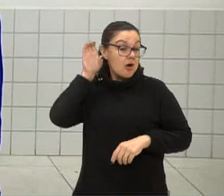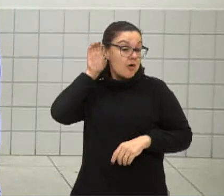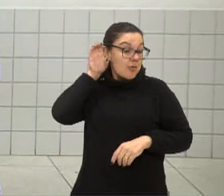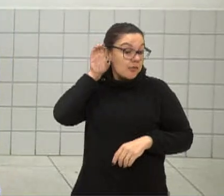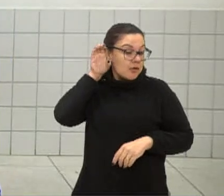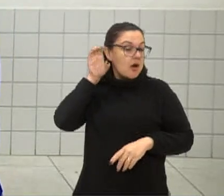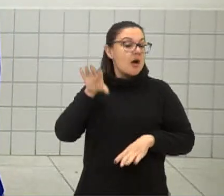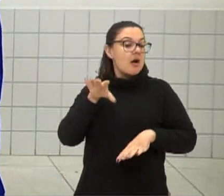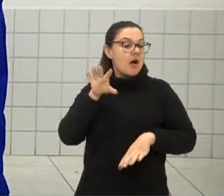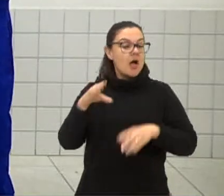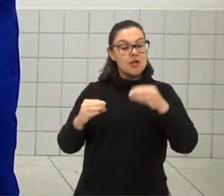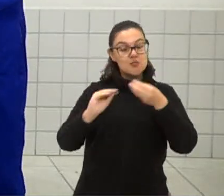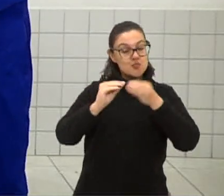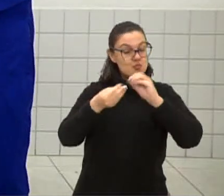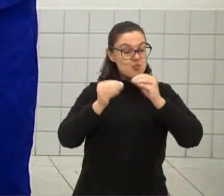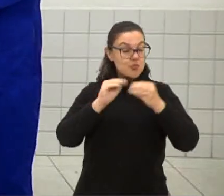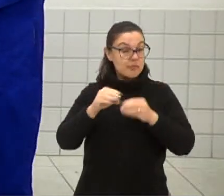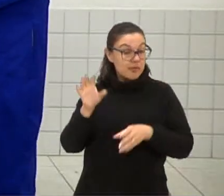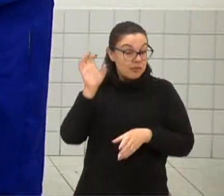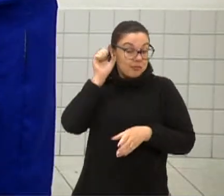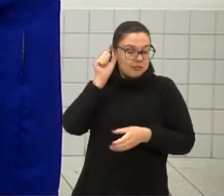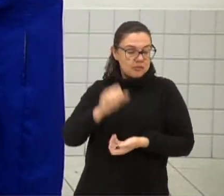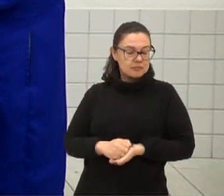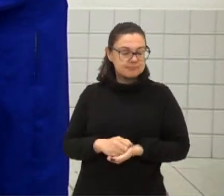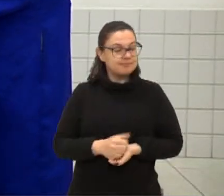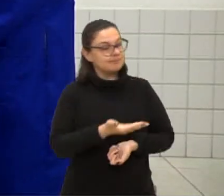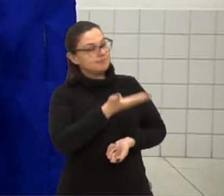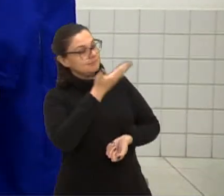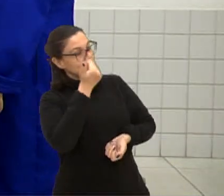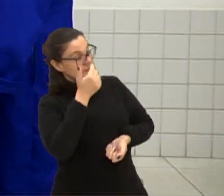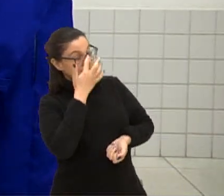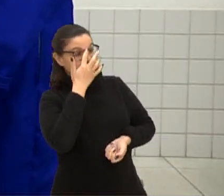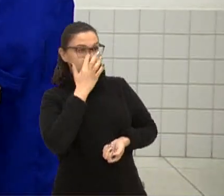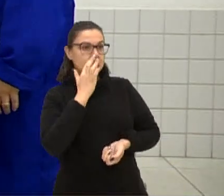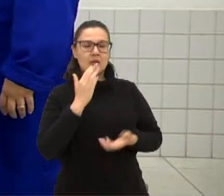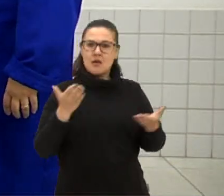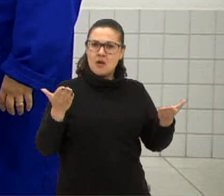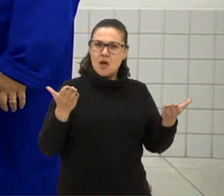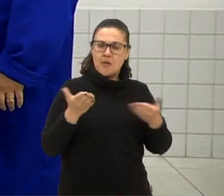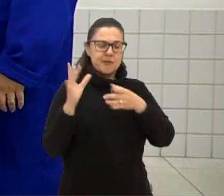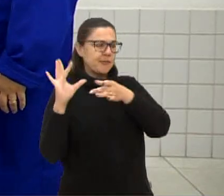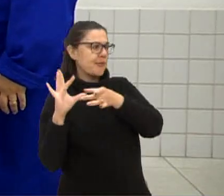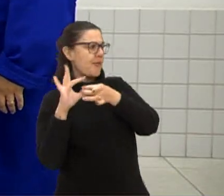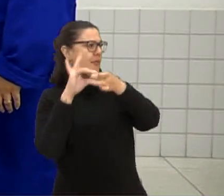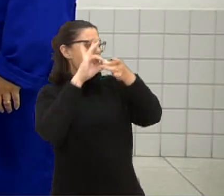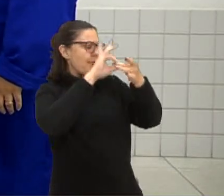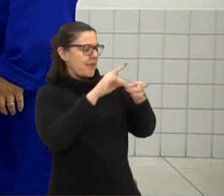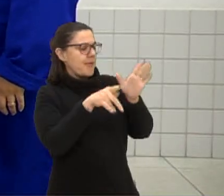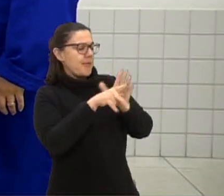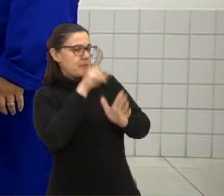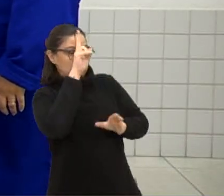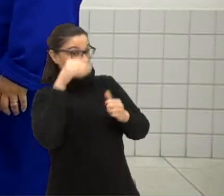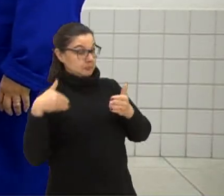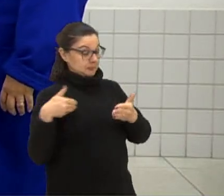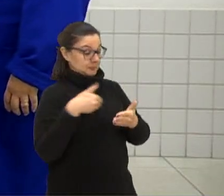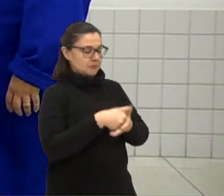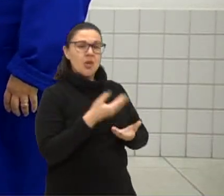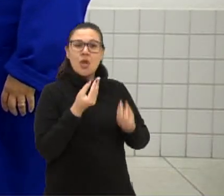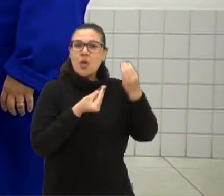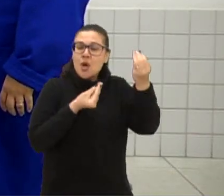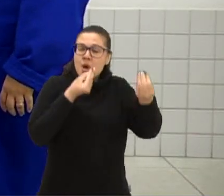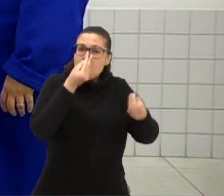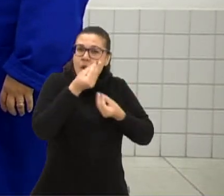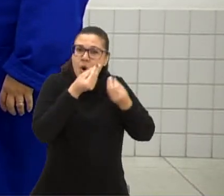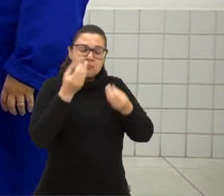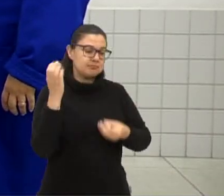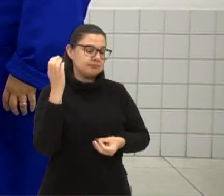a radionovela, né? Ouvir a radionovela. Vamos lá. Então vamos fazer uma contextualização histórica, tá? Como é que o